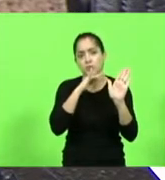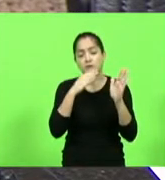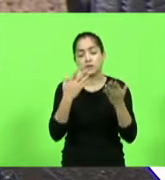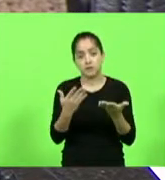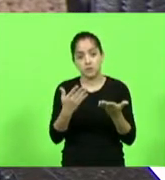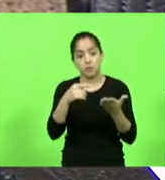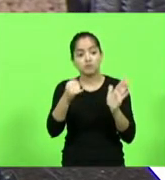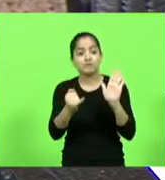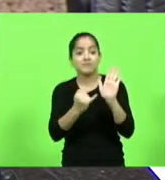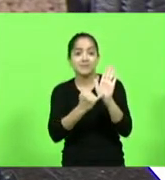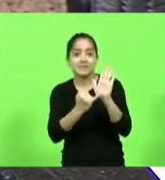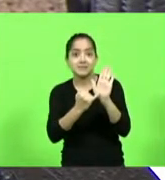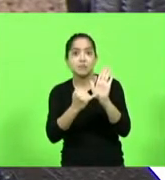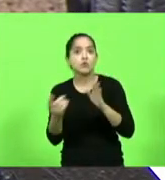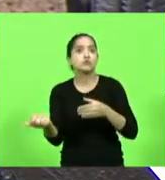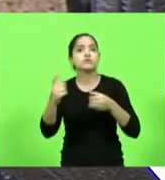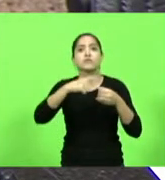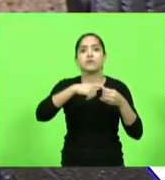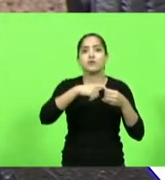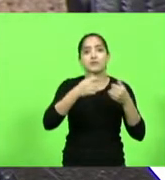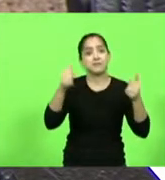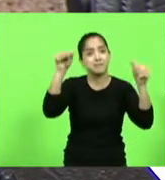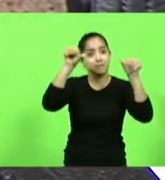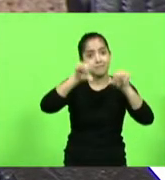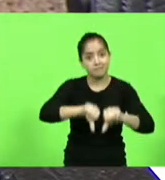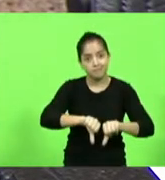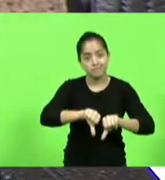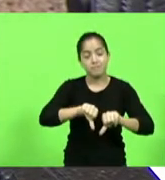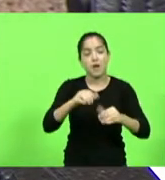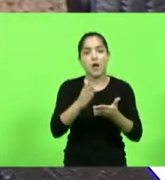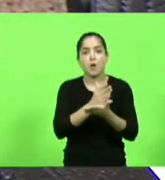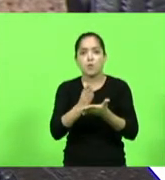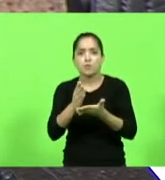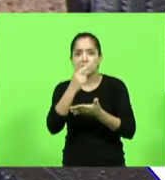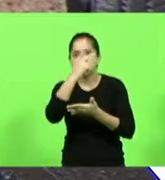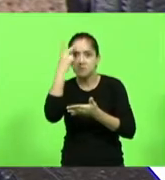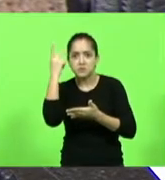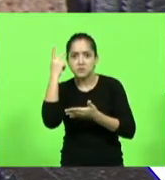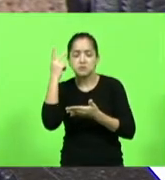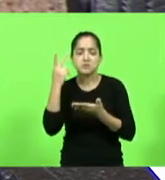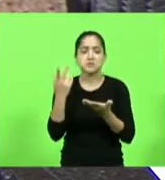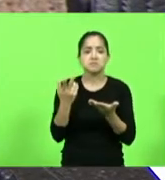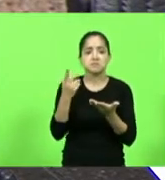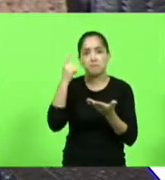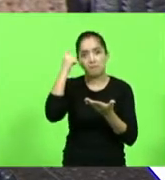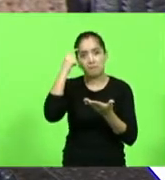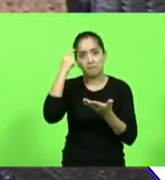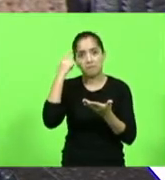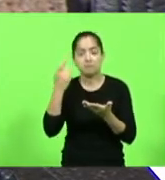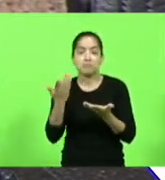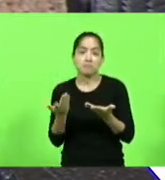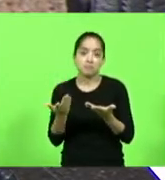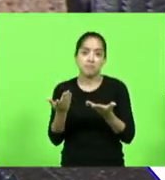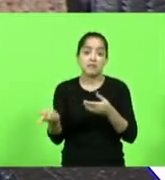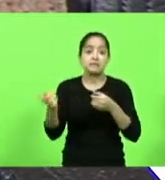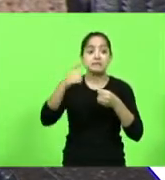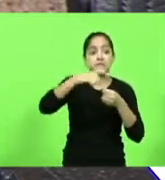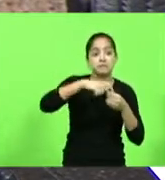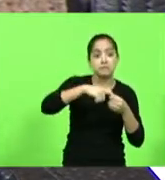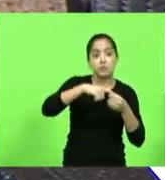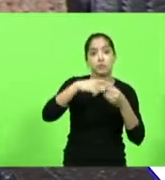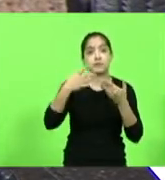imposto não retorna é pior ainda. E algumas pessoas aqui, ao verem isso, dizem: ah, mas se ao menos retornassem